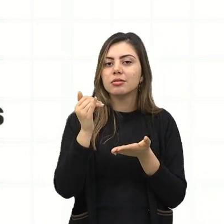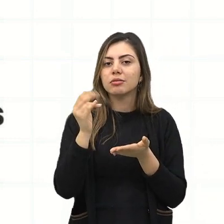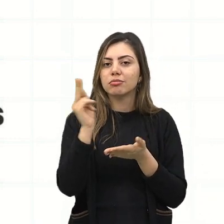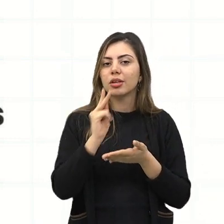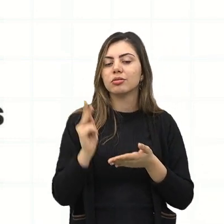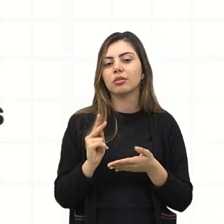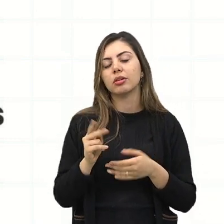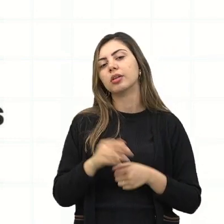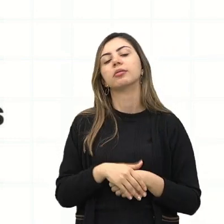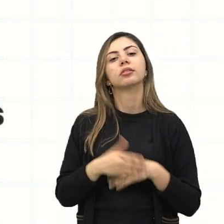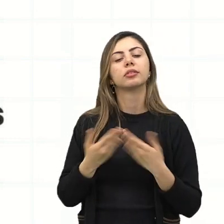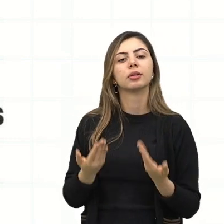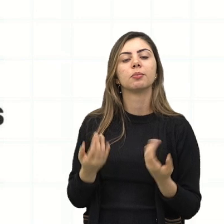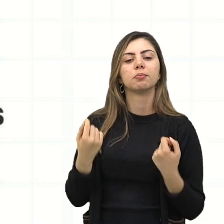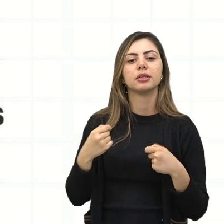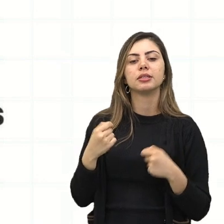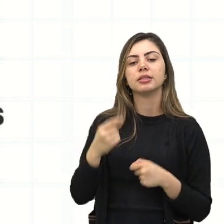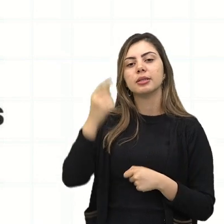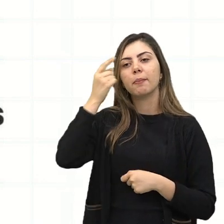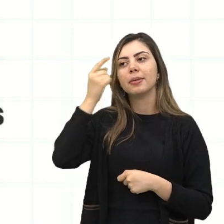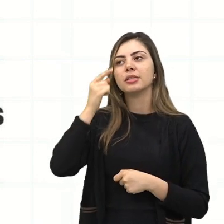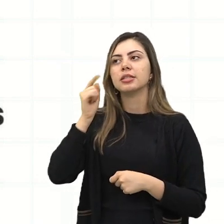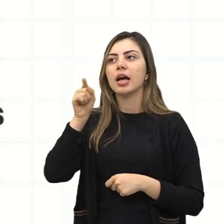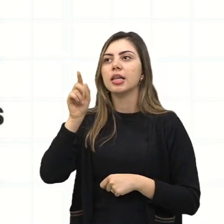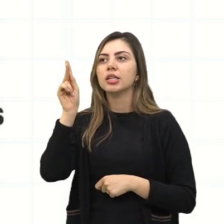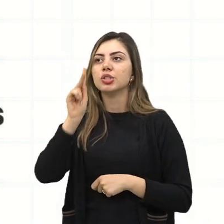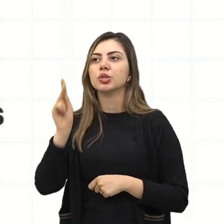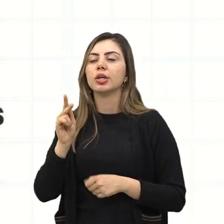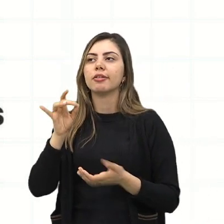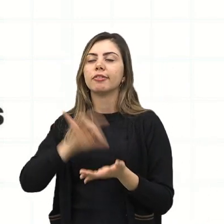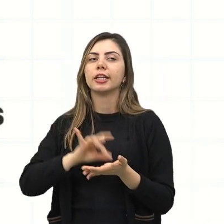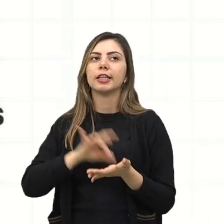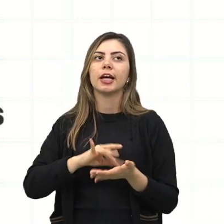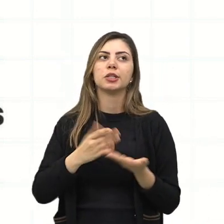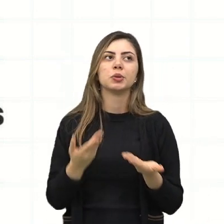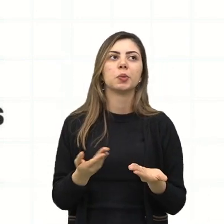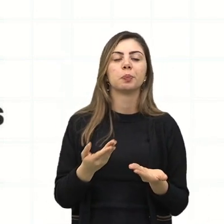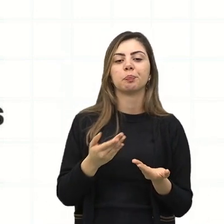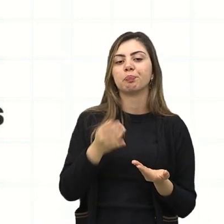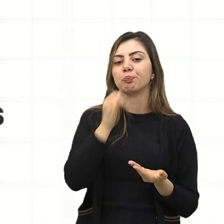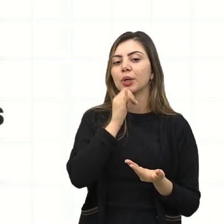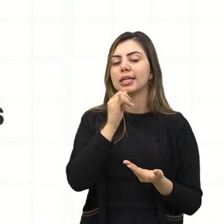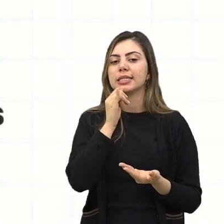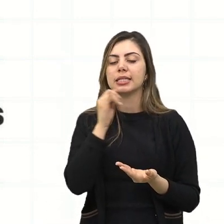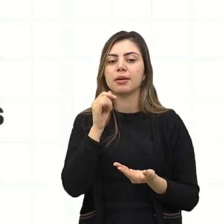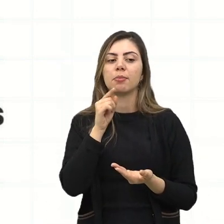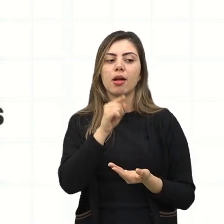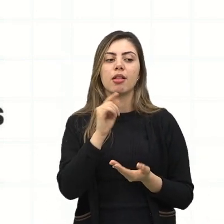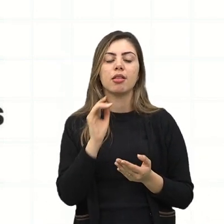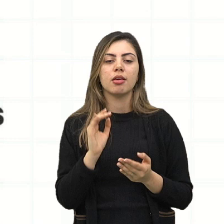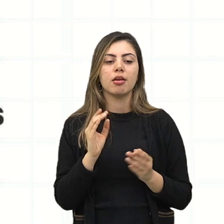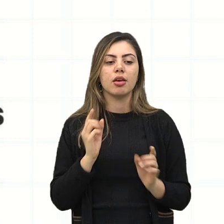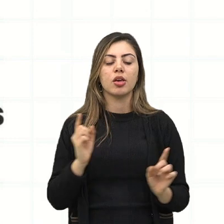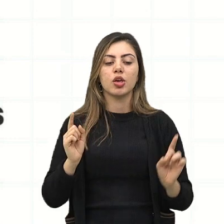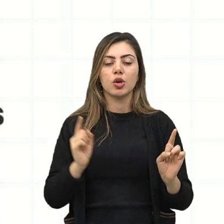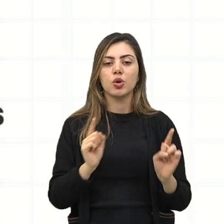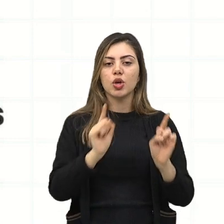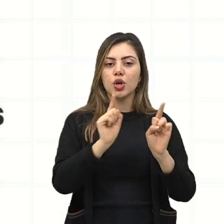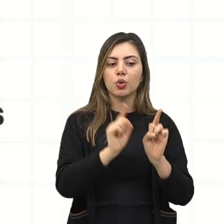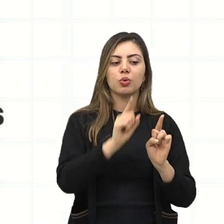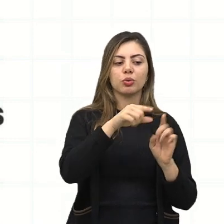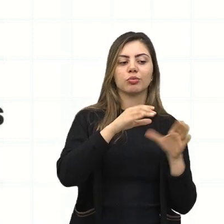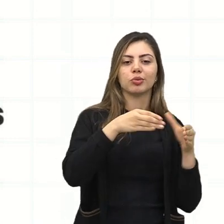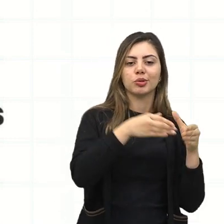preciso pensar nesse elemento real, pensar no encontro, por exemplo, entre as Icamiabas e